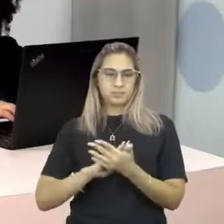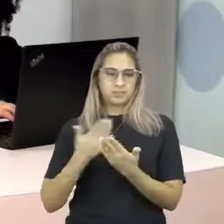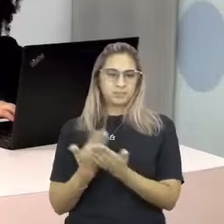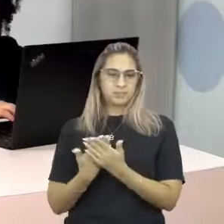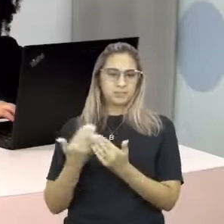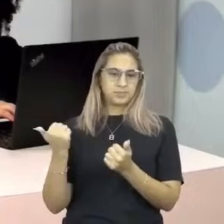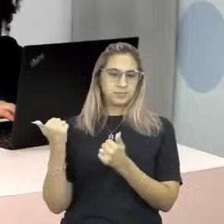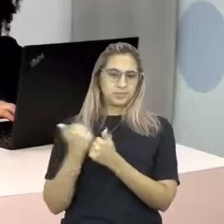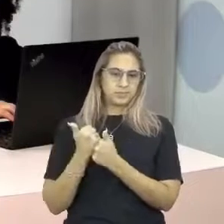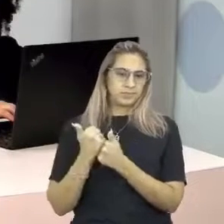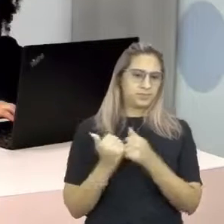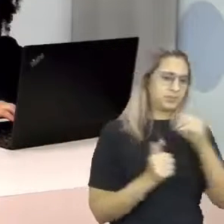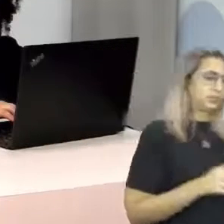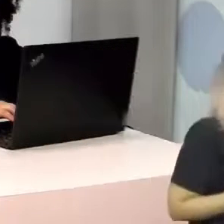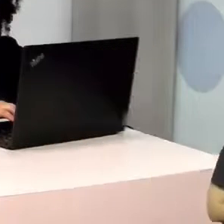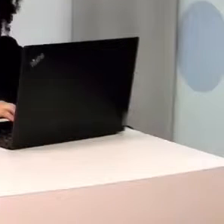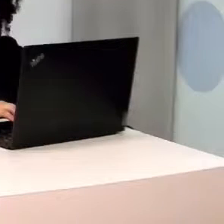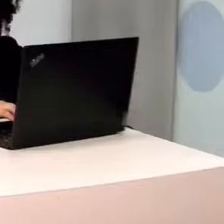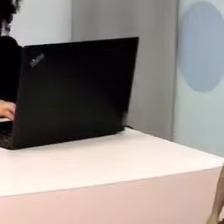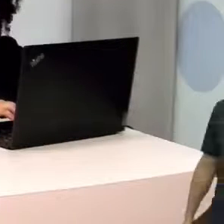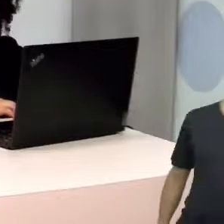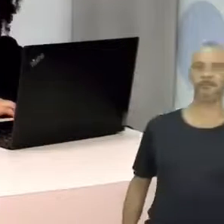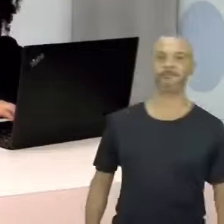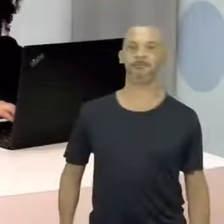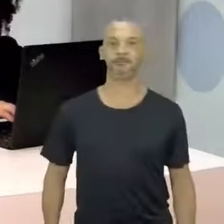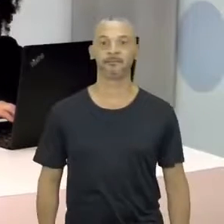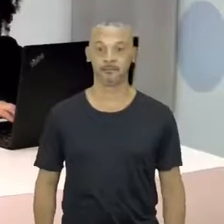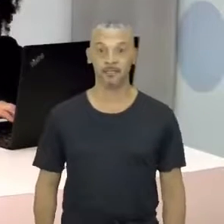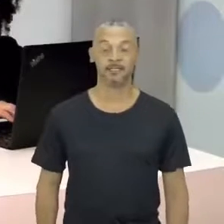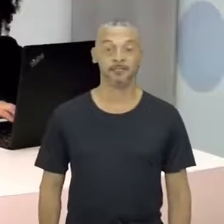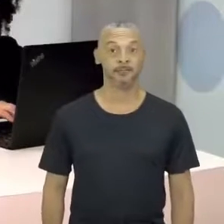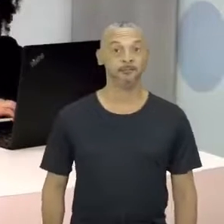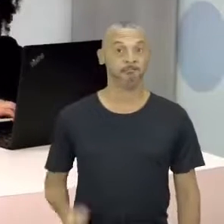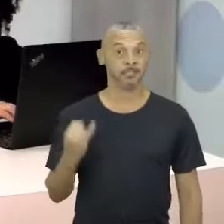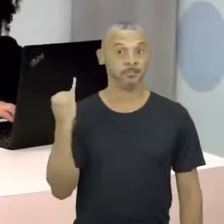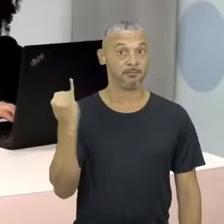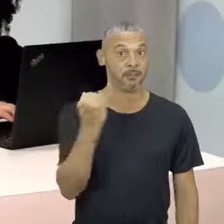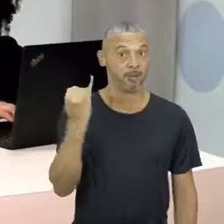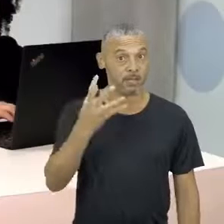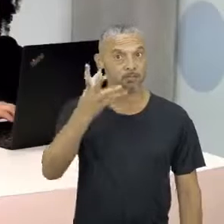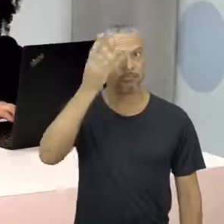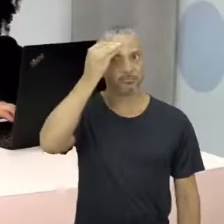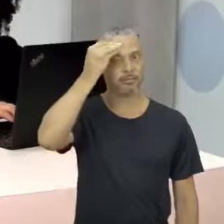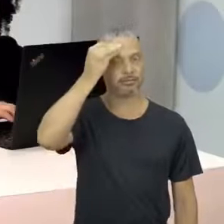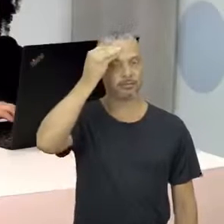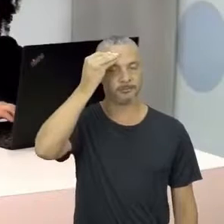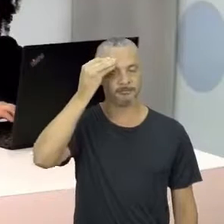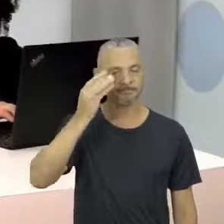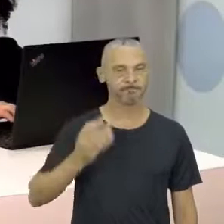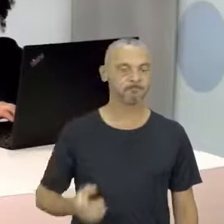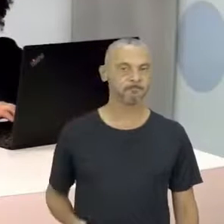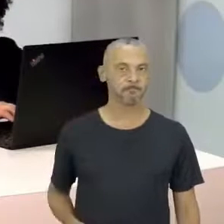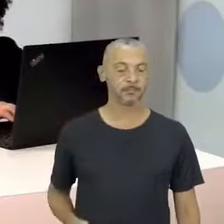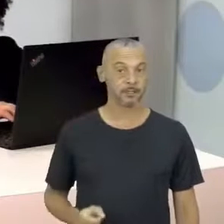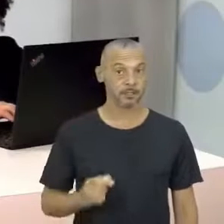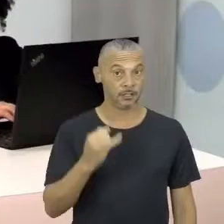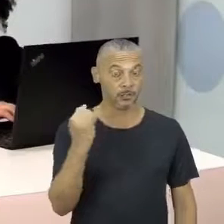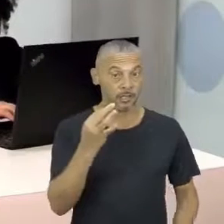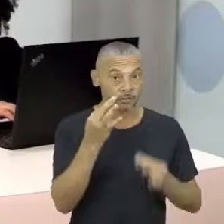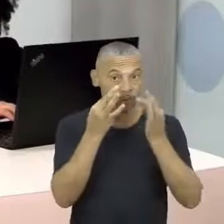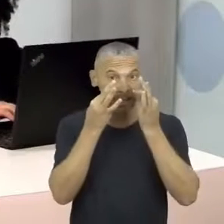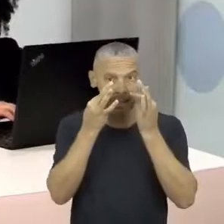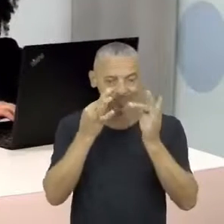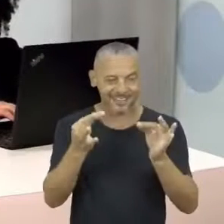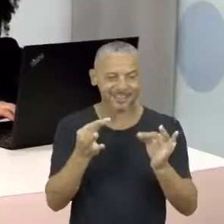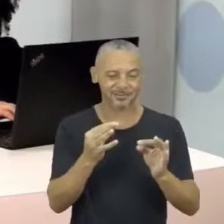único arquivo, tá bom? Então, esse é um detalhe importante. Se você também se atentar lá na contagem